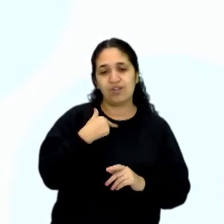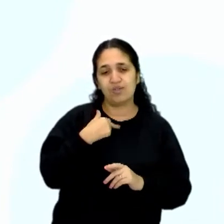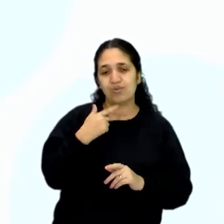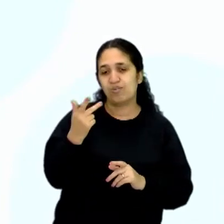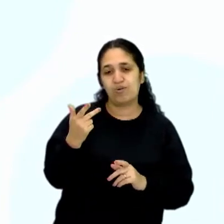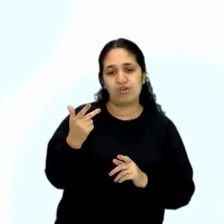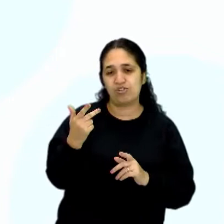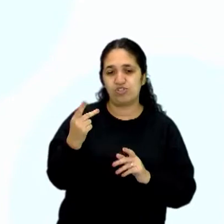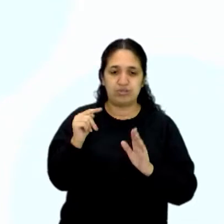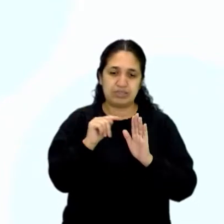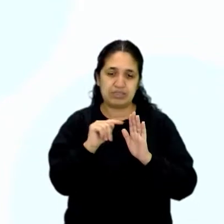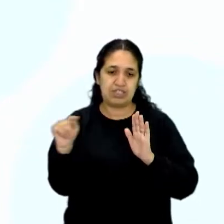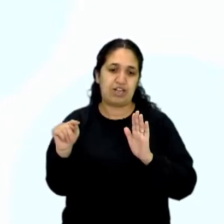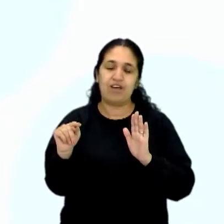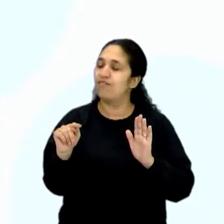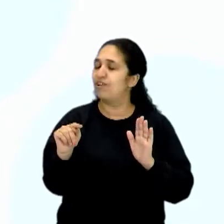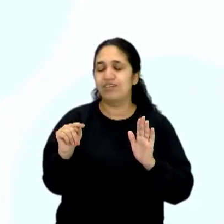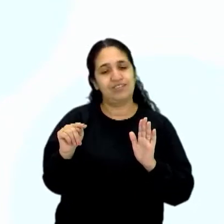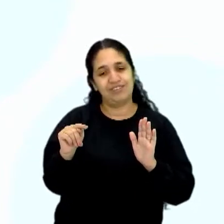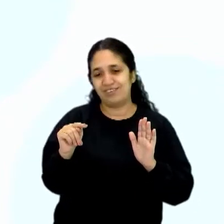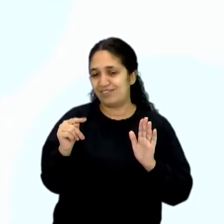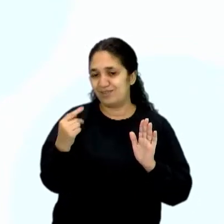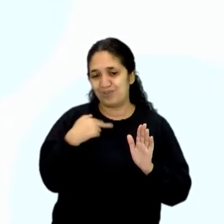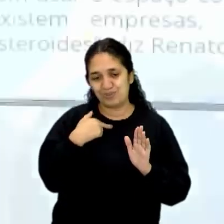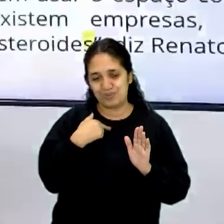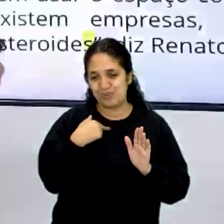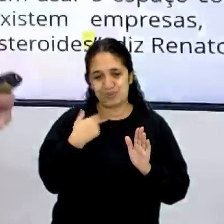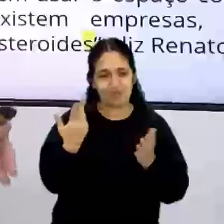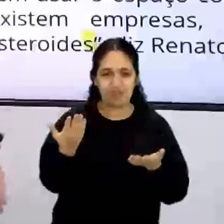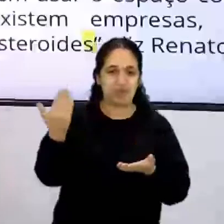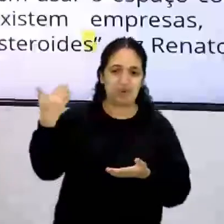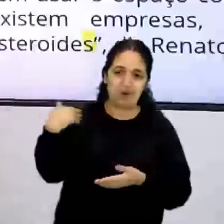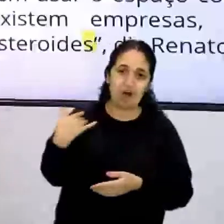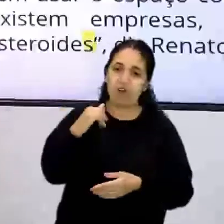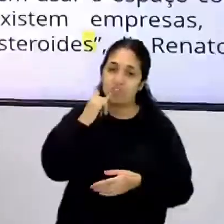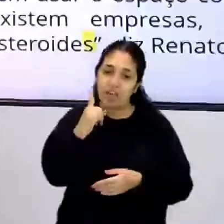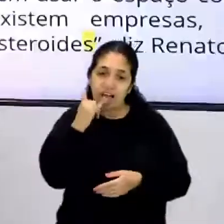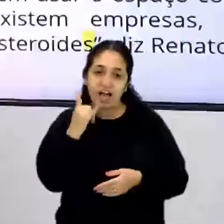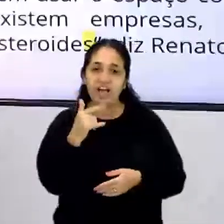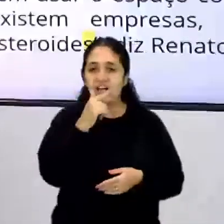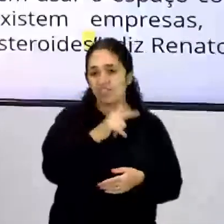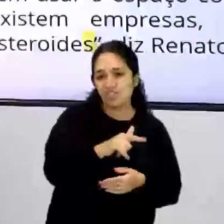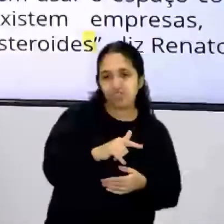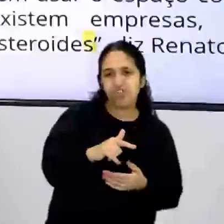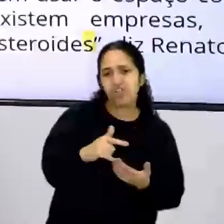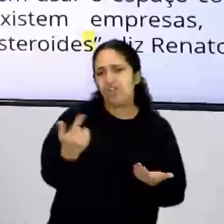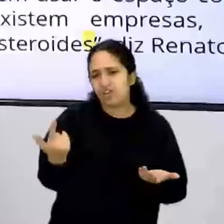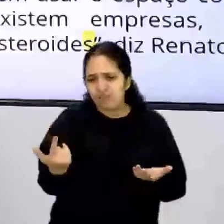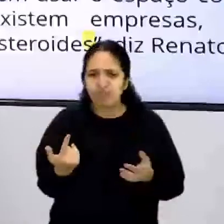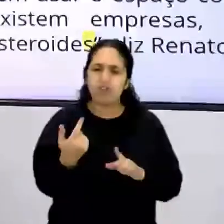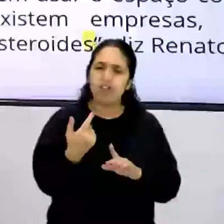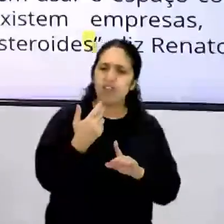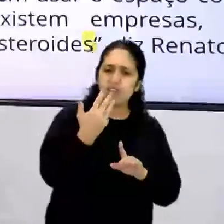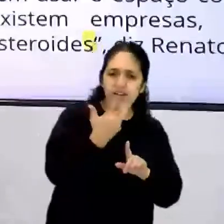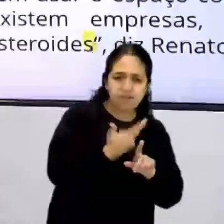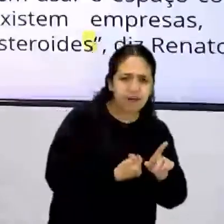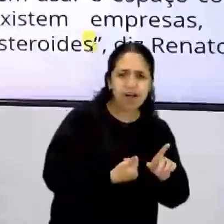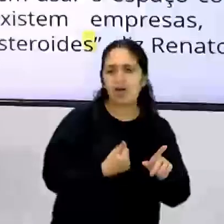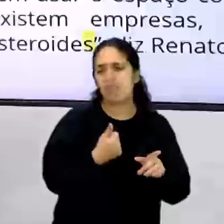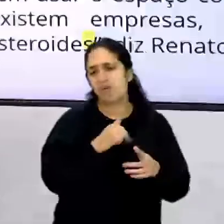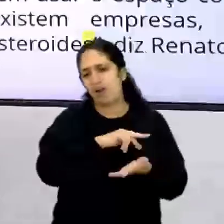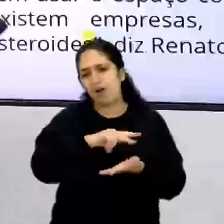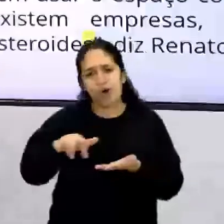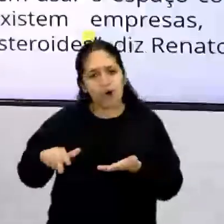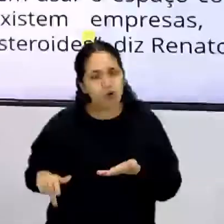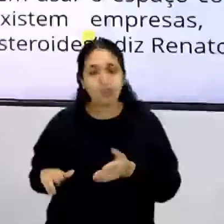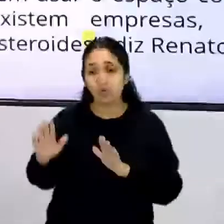o travessão, né? Assim como nos textos narrativos aí, nas fábulas, nas crônicas, entre outros. Então,